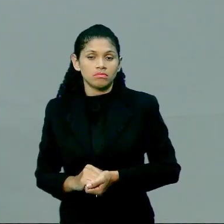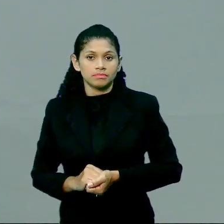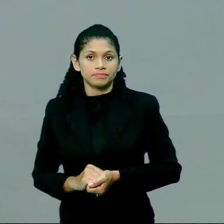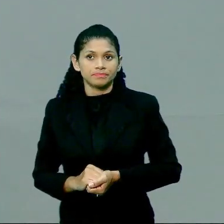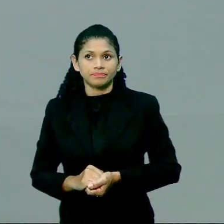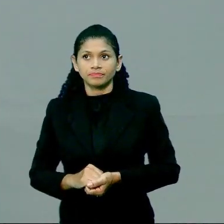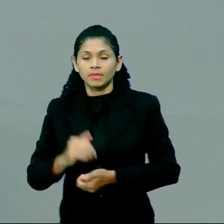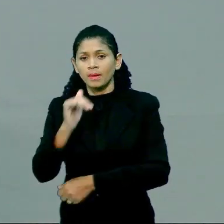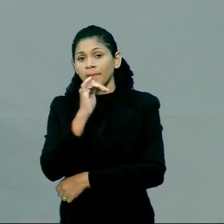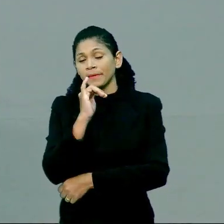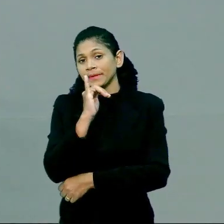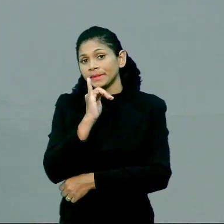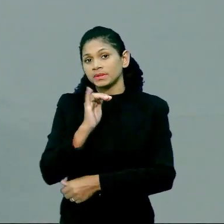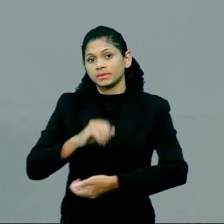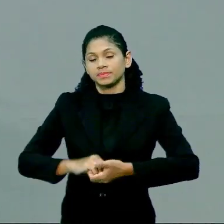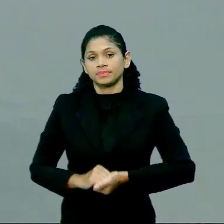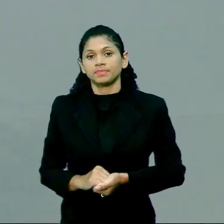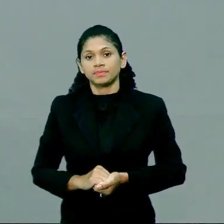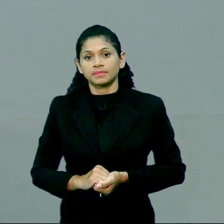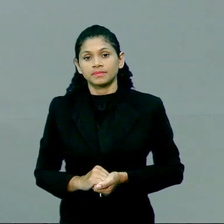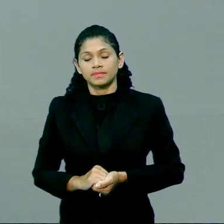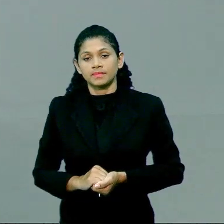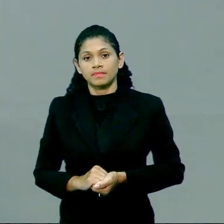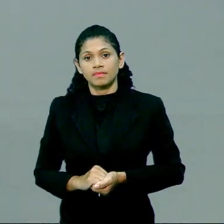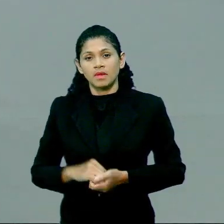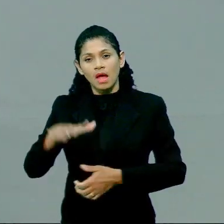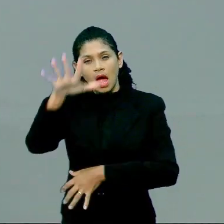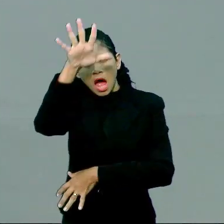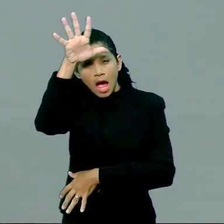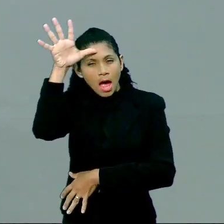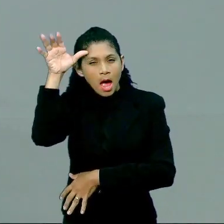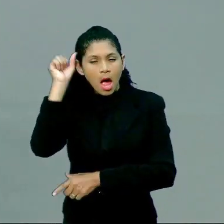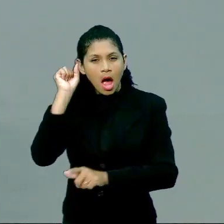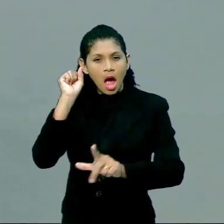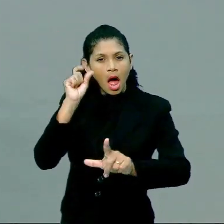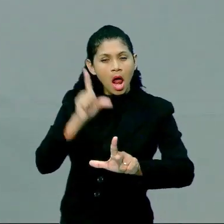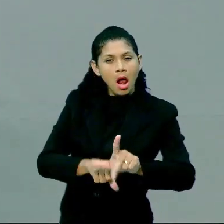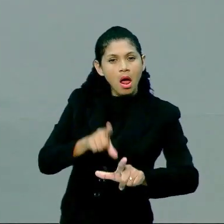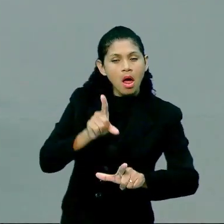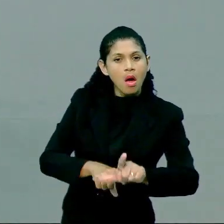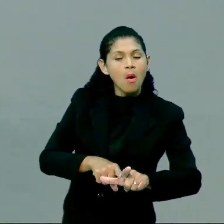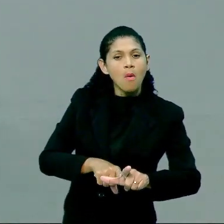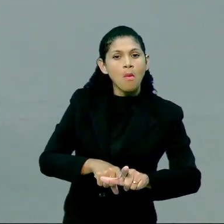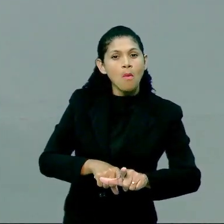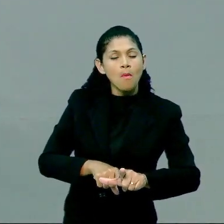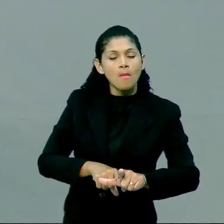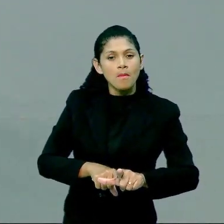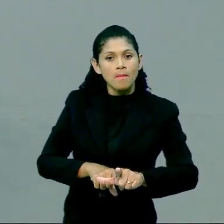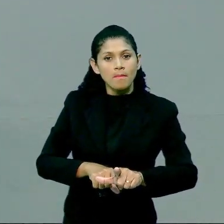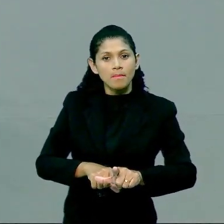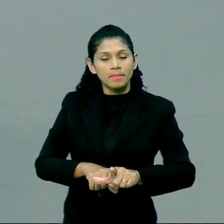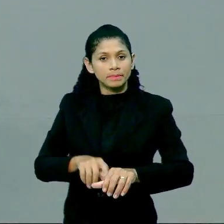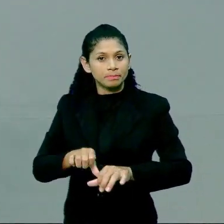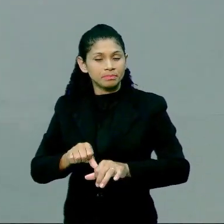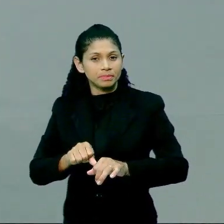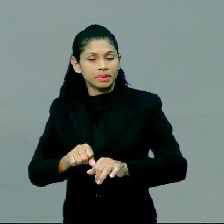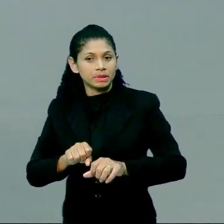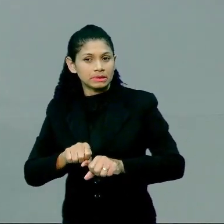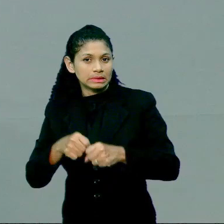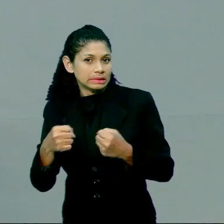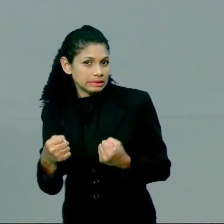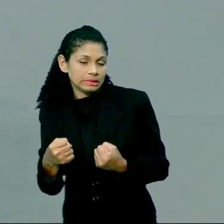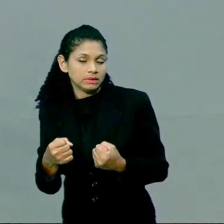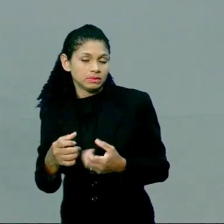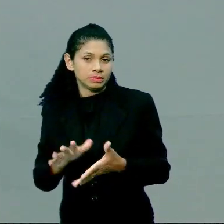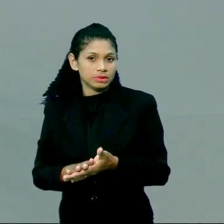por exemplo a expressão Nossa a criança do pé rachado isso é um refrão Isso é uma frase feita a gente usa para se referir